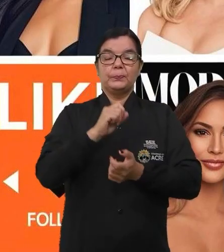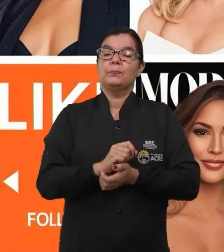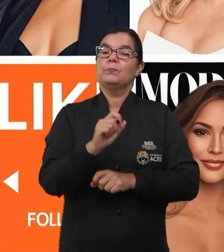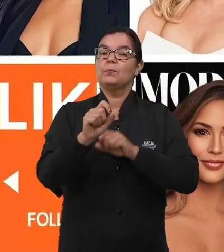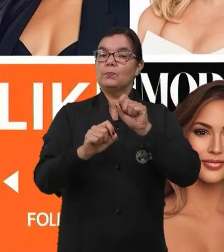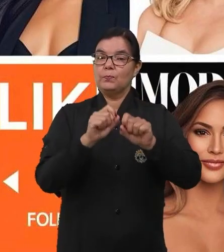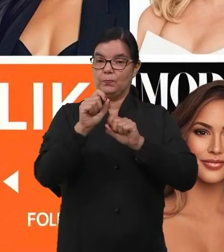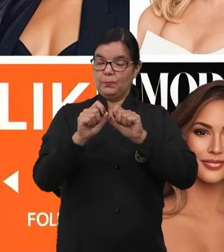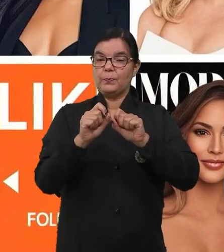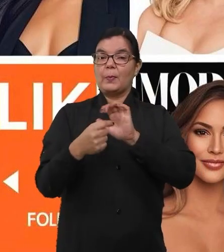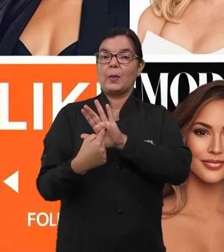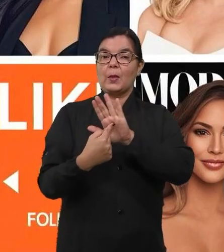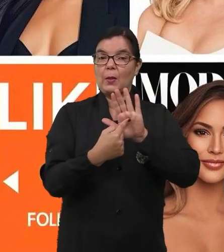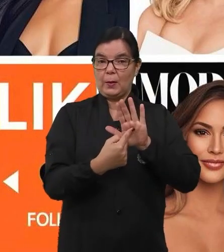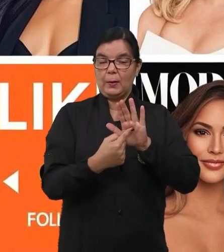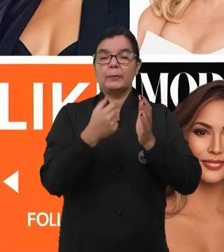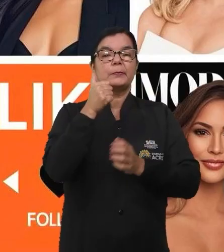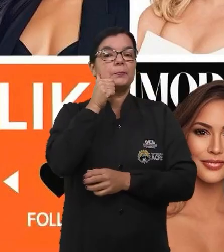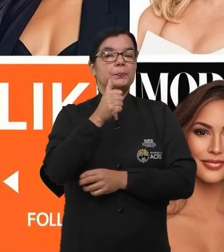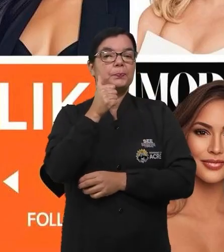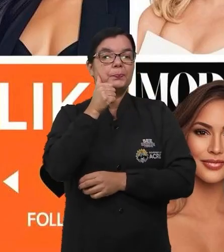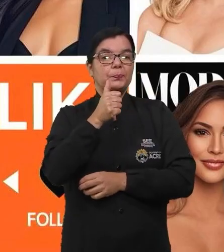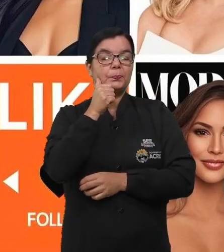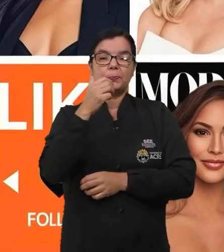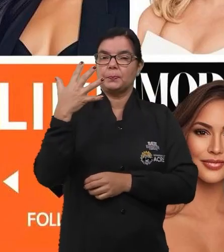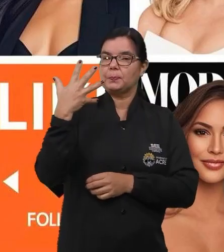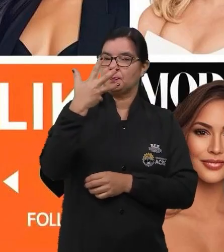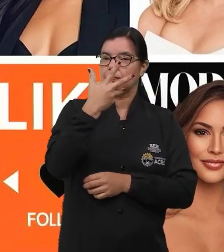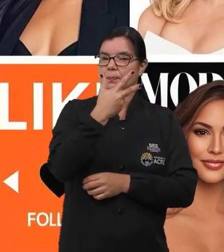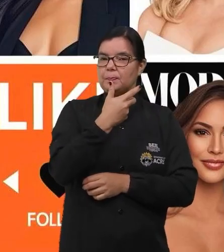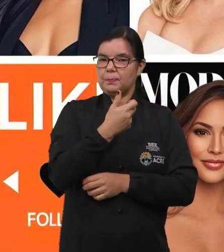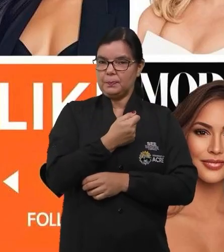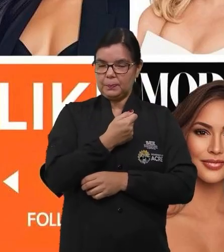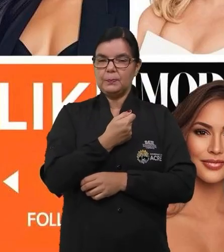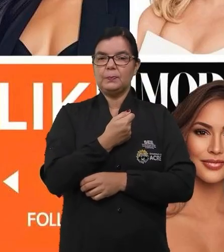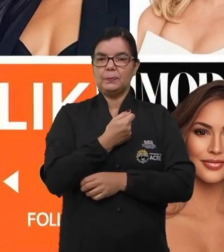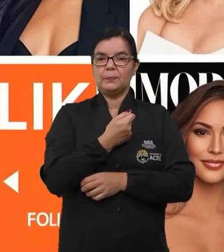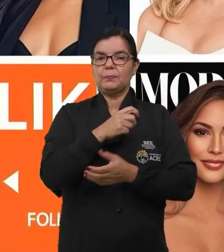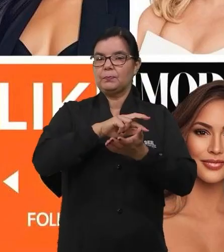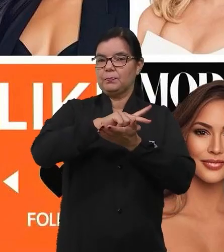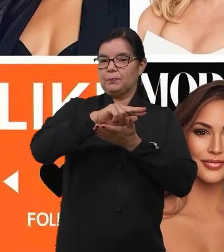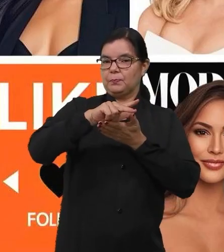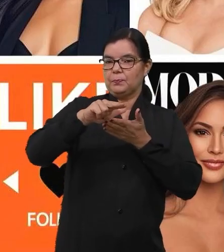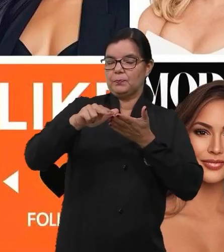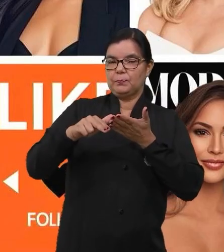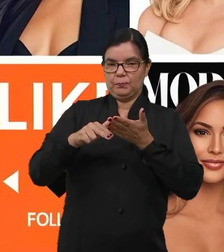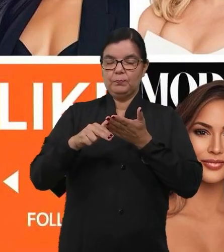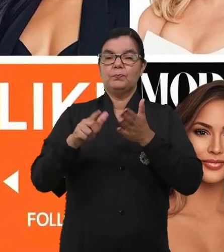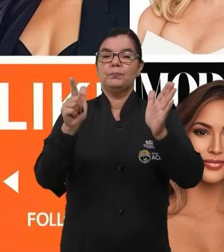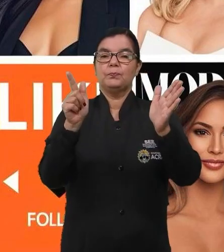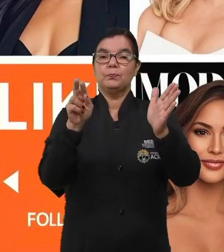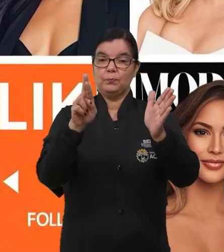é alusiva, né? Mostra mulheres bonitas, né? Várias capas de